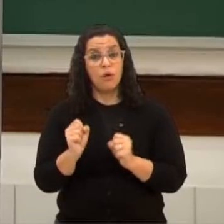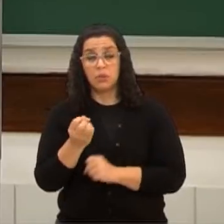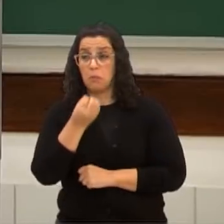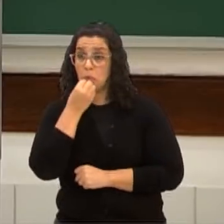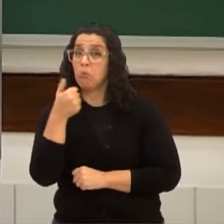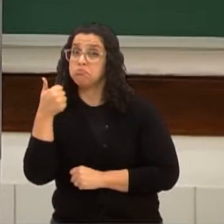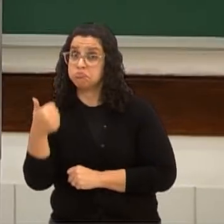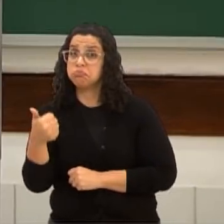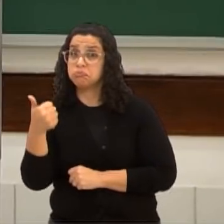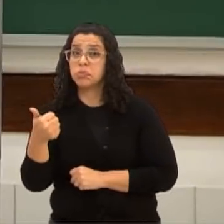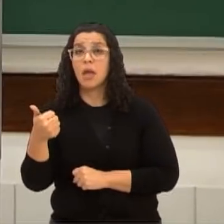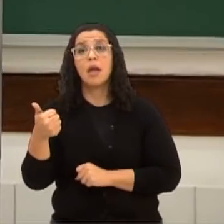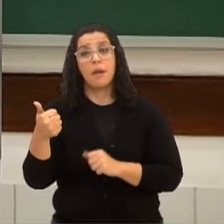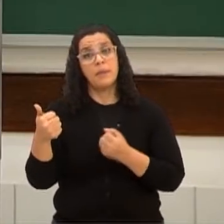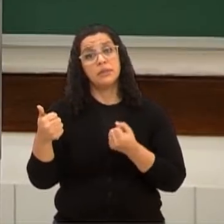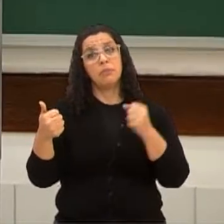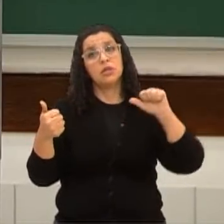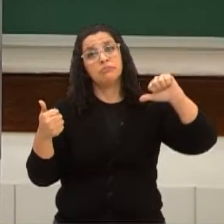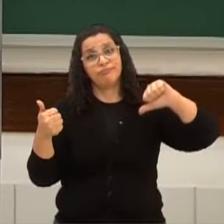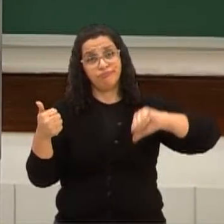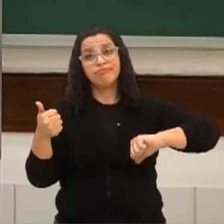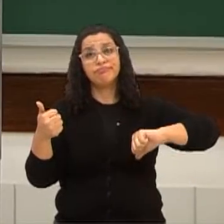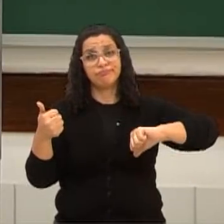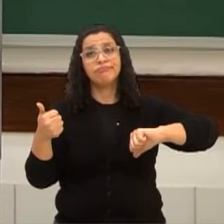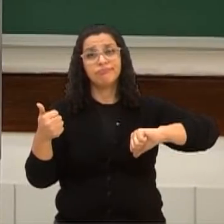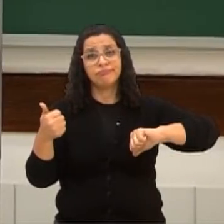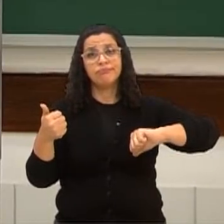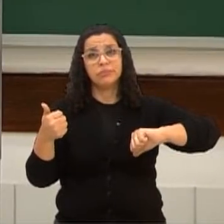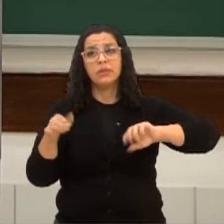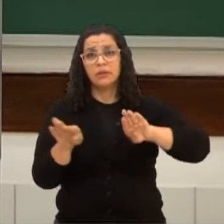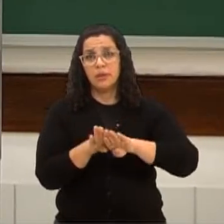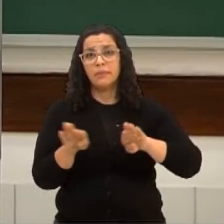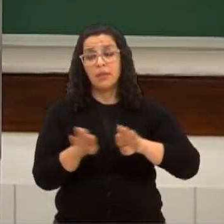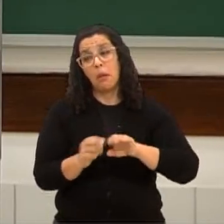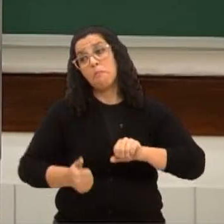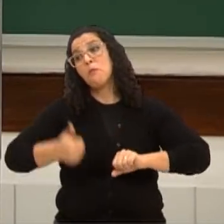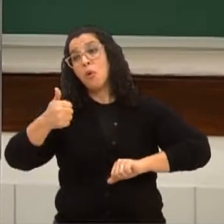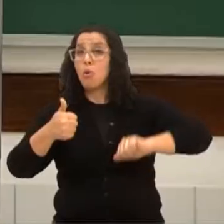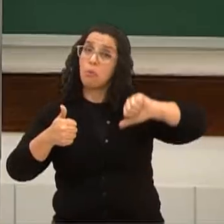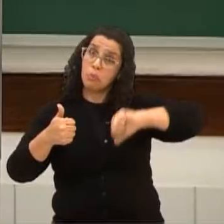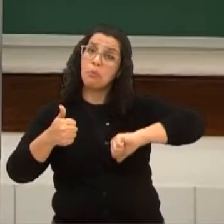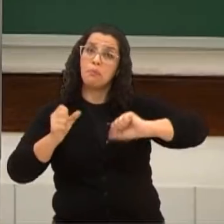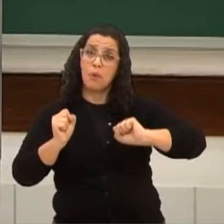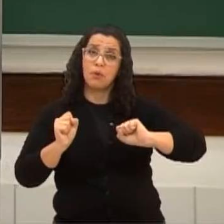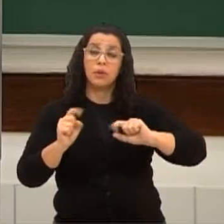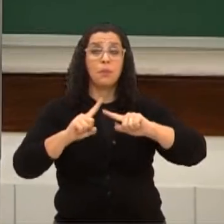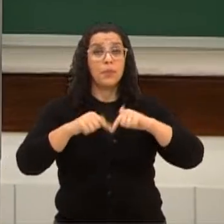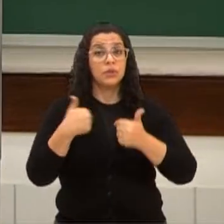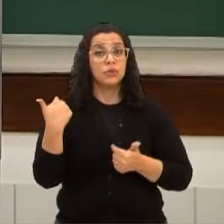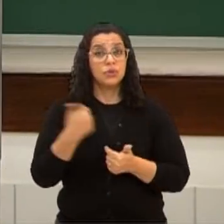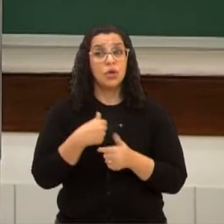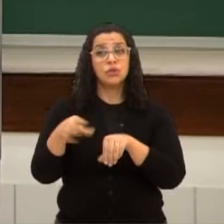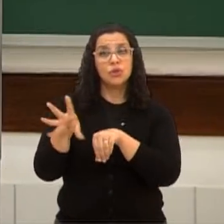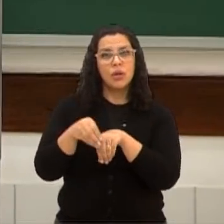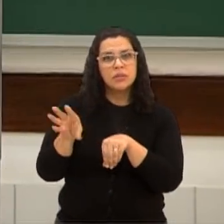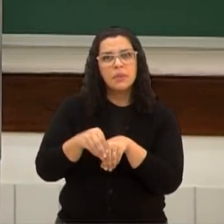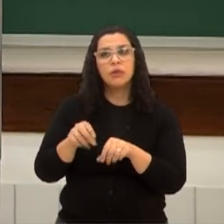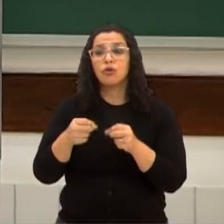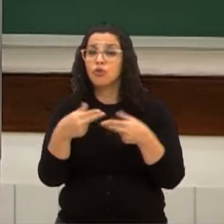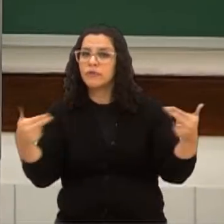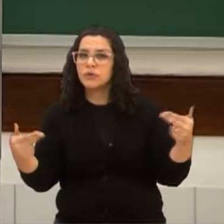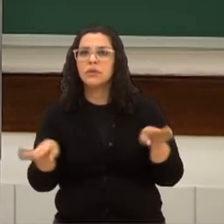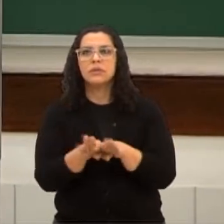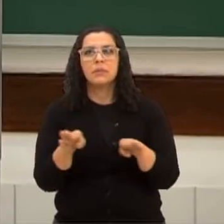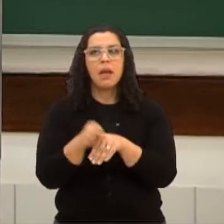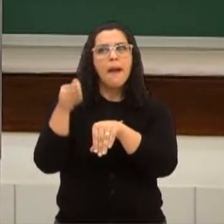muito positivo, como pode também trazer consequências negativas. Agora, estar conectado, conhecer coisas novas,